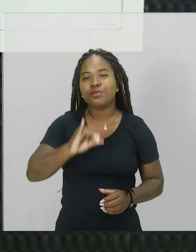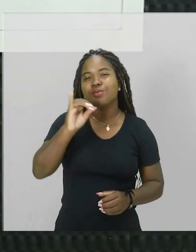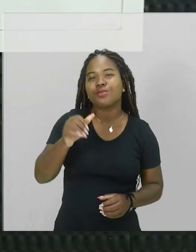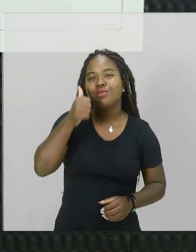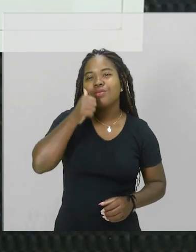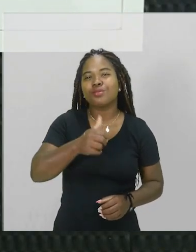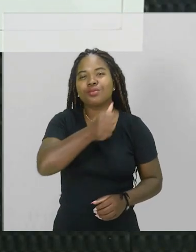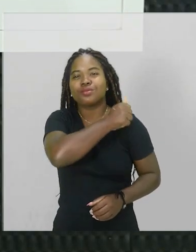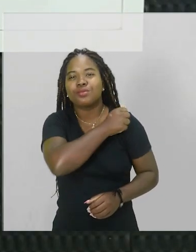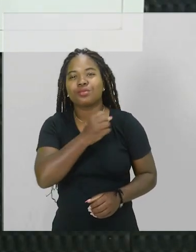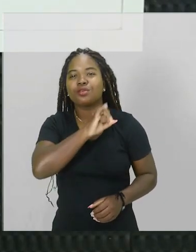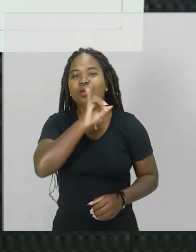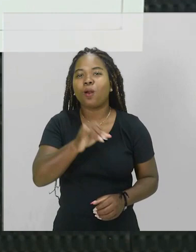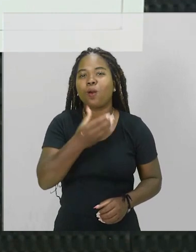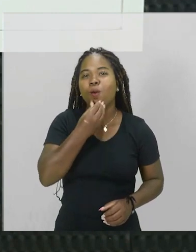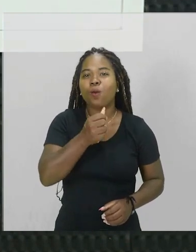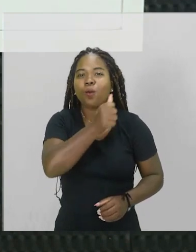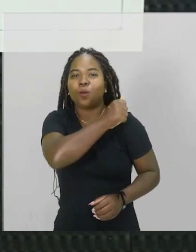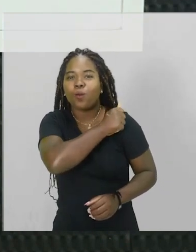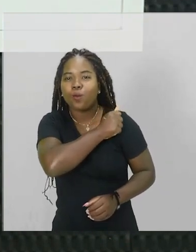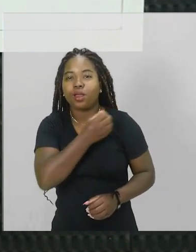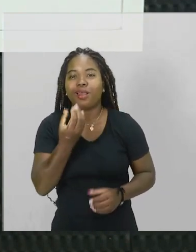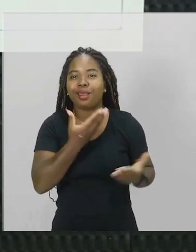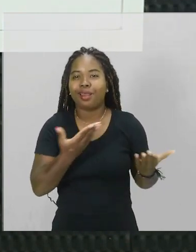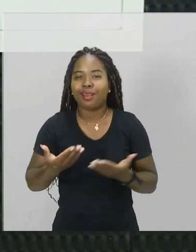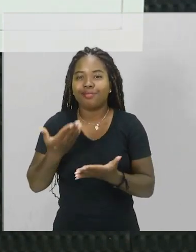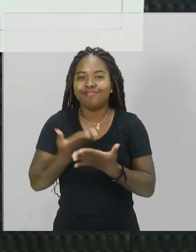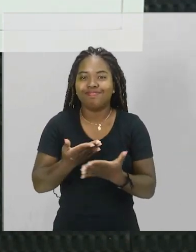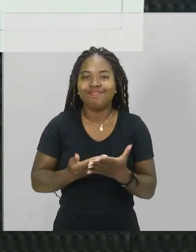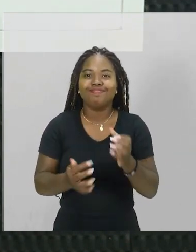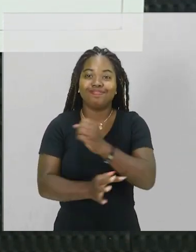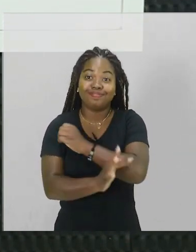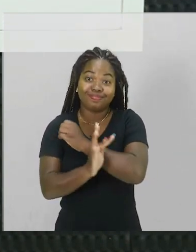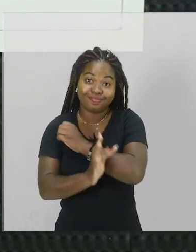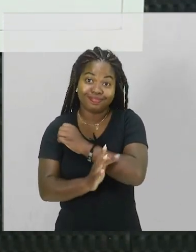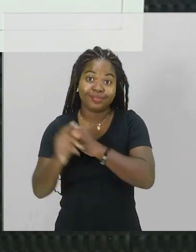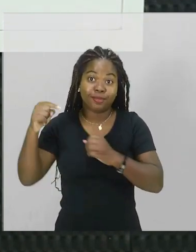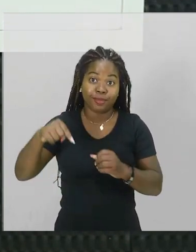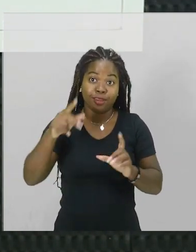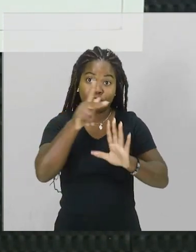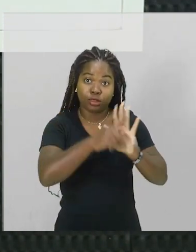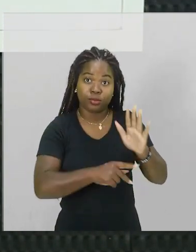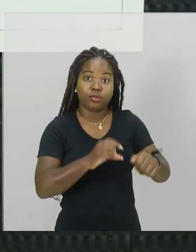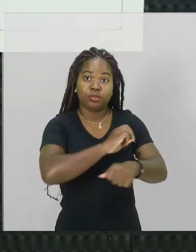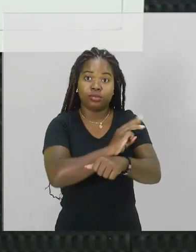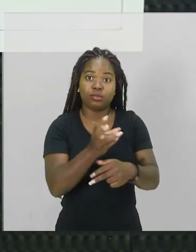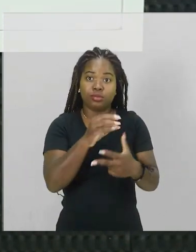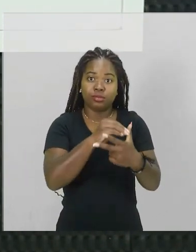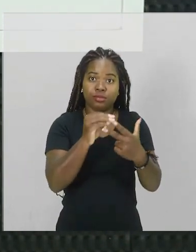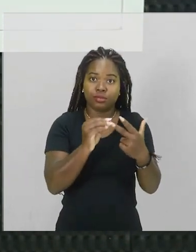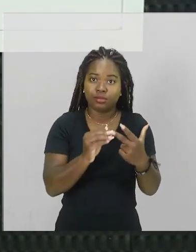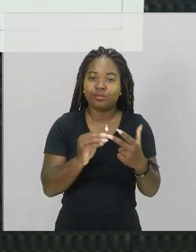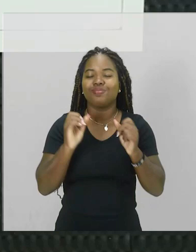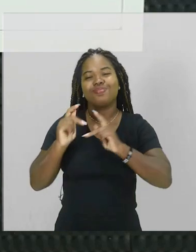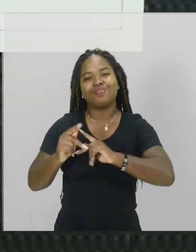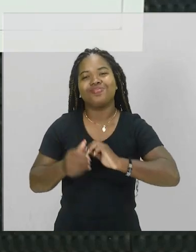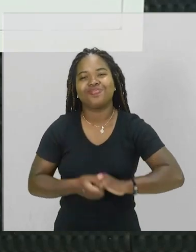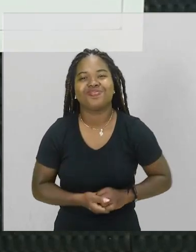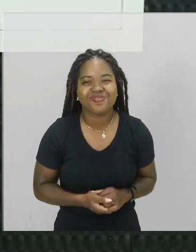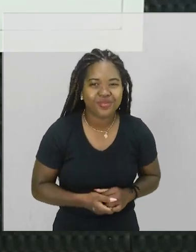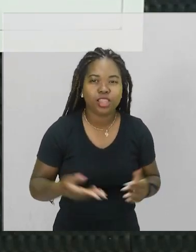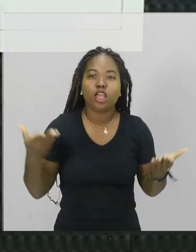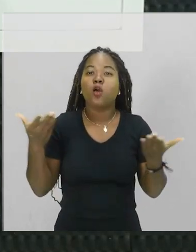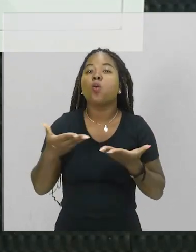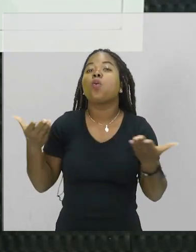Olá, aluna. Olá, aluno. Seja bem-vindo a mais uma aula de física, né? Aqui pelo preparatório Paz UEM e Enem, ok?